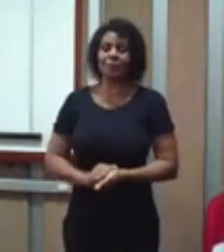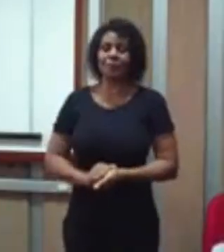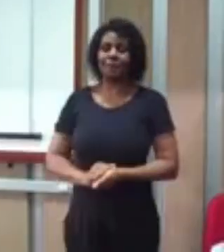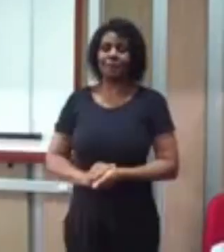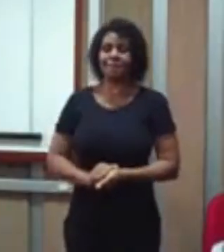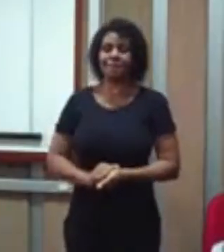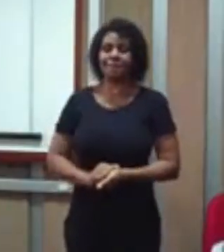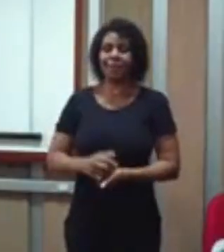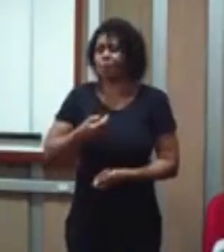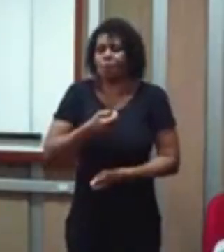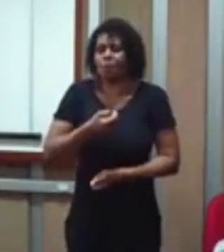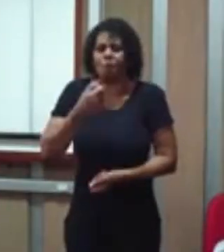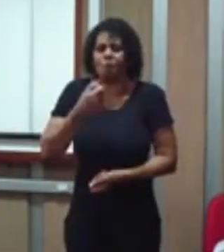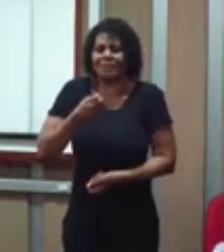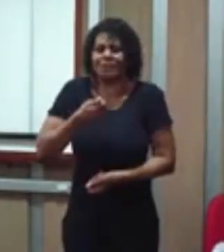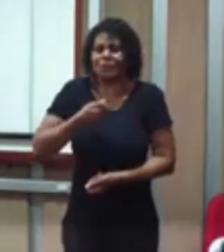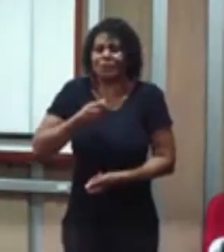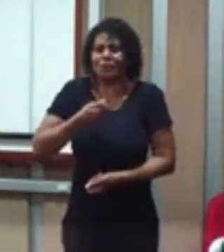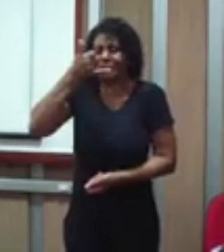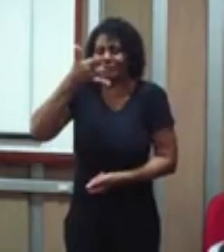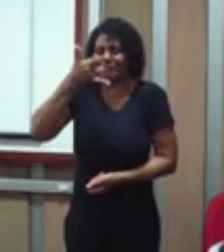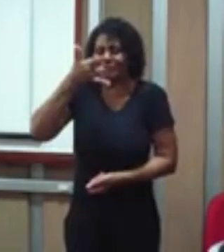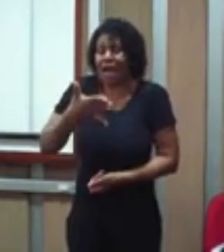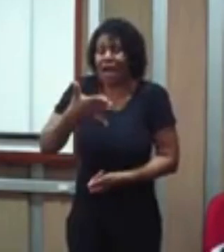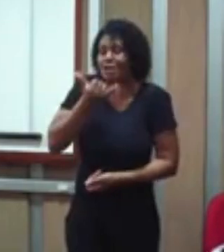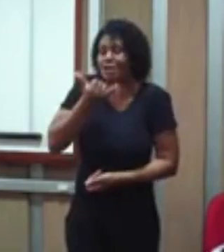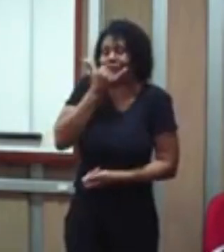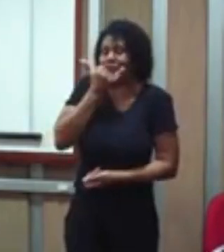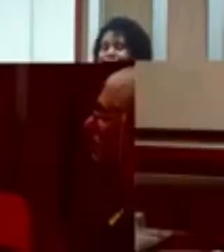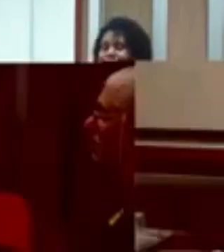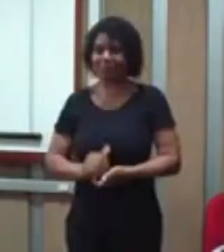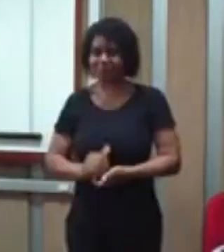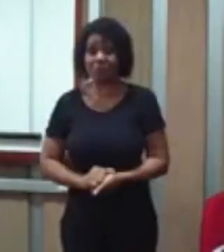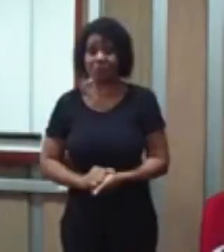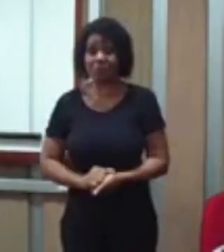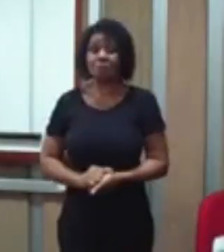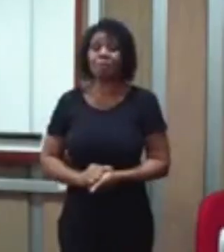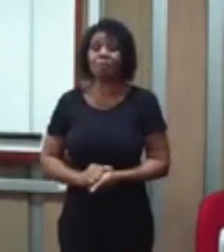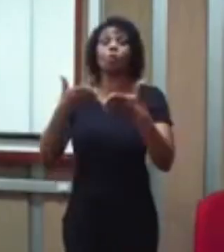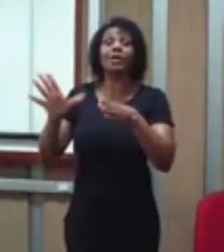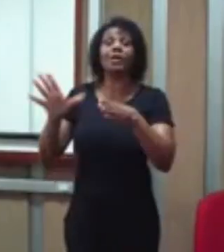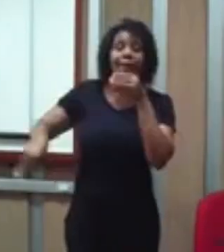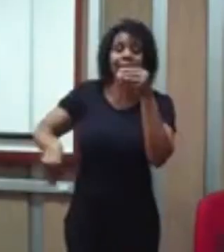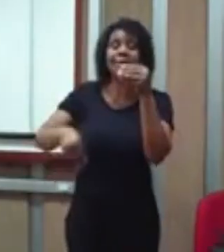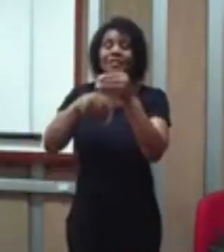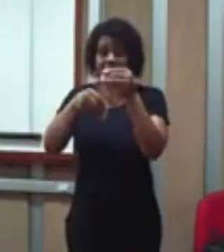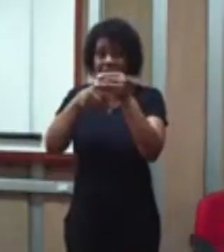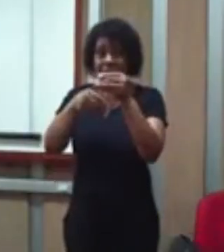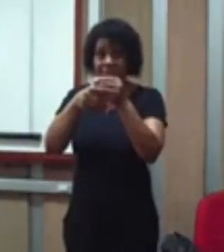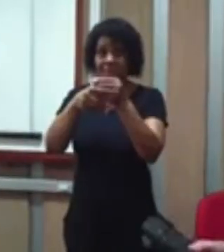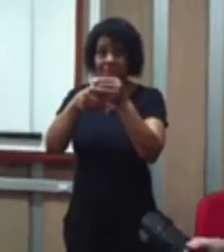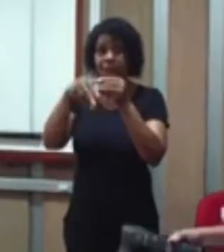Eu também quase não consigo pronunciar, mas tudo bem. Eu só queria acrescentar que a